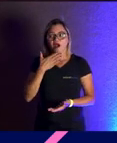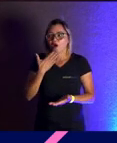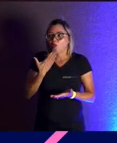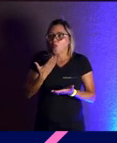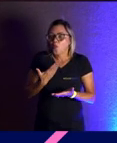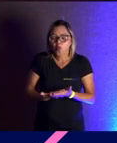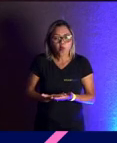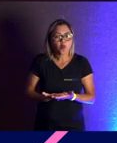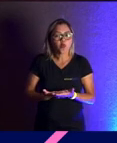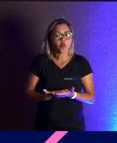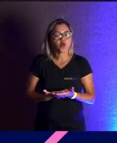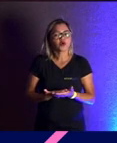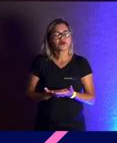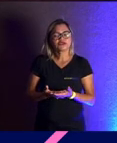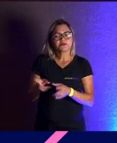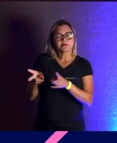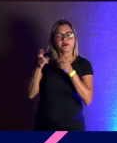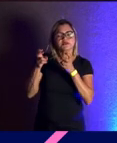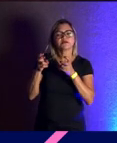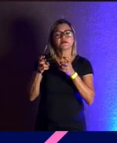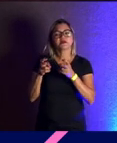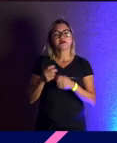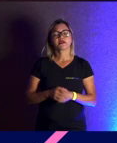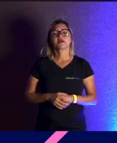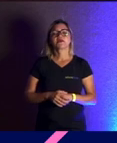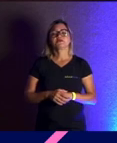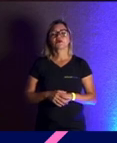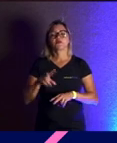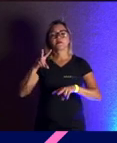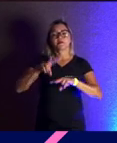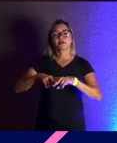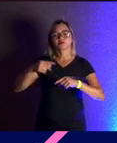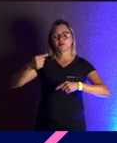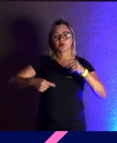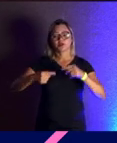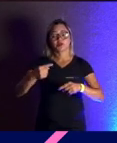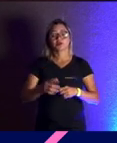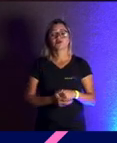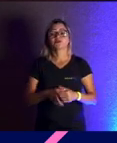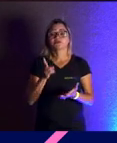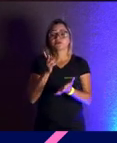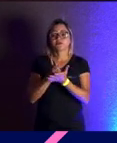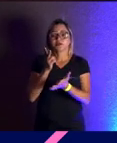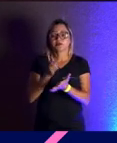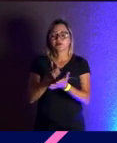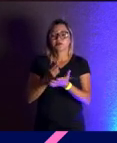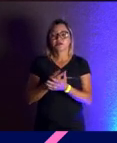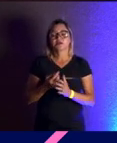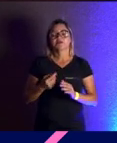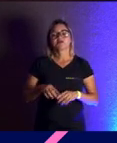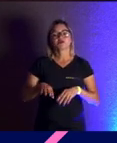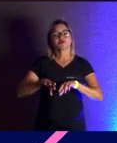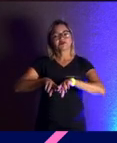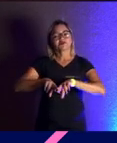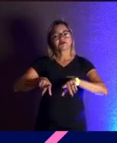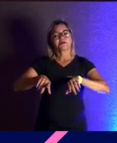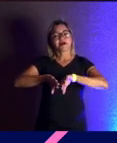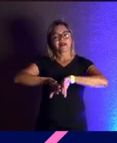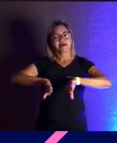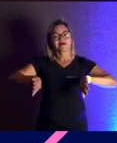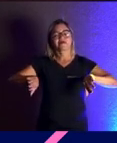impressionado de saber que ele mesmo sendo um preso político nas instituições, sempre que sabia de casos isolados, nunca se soube